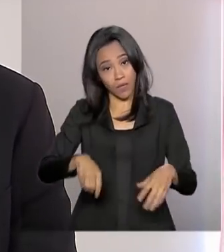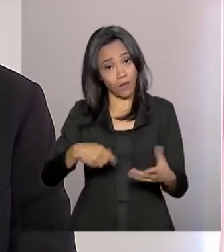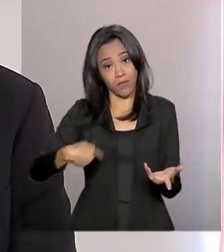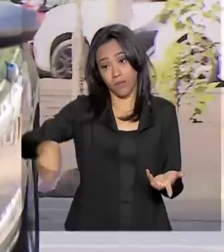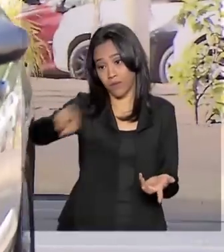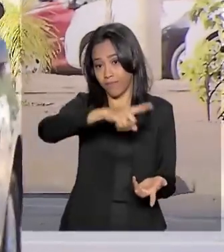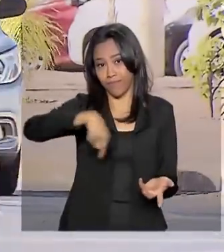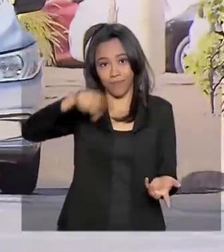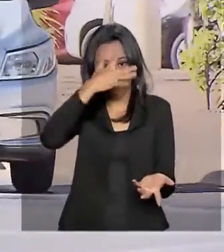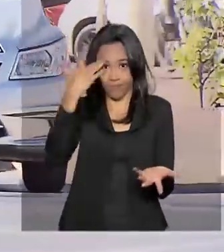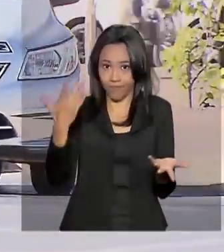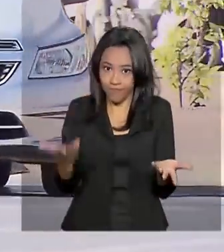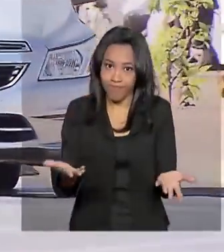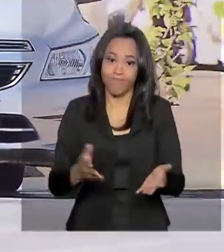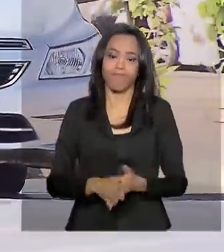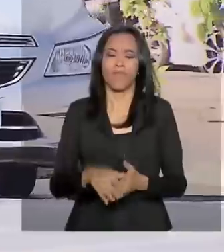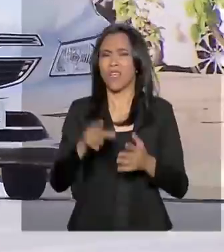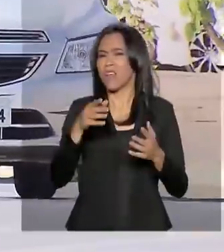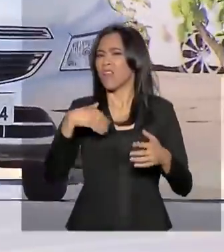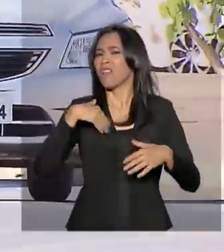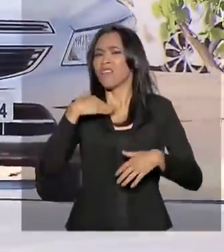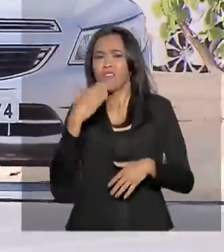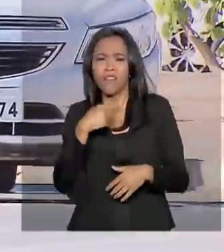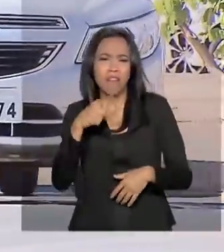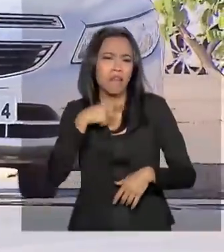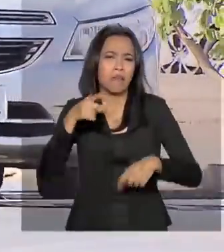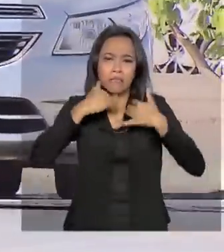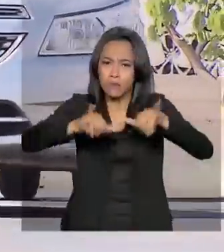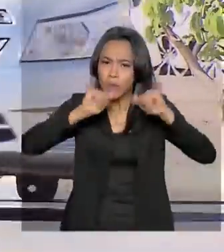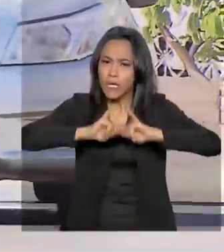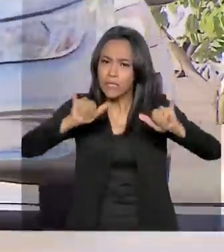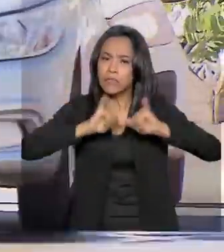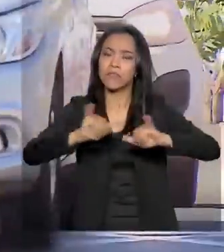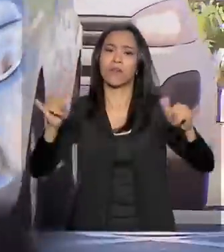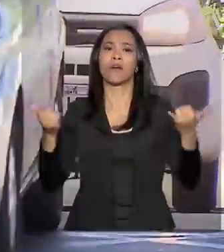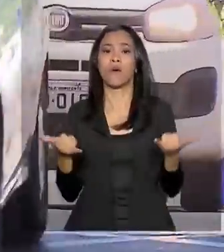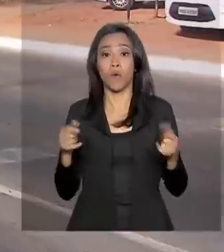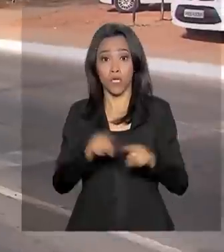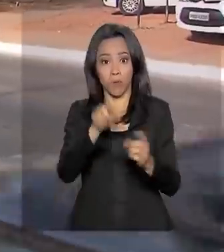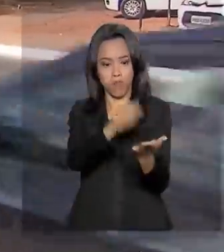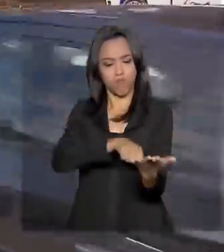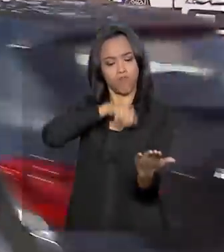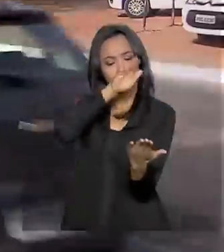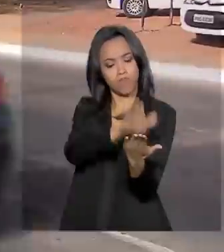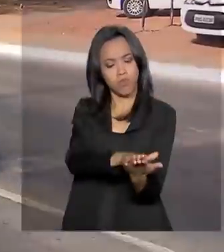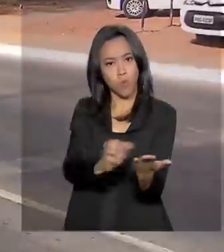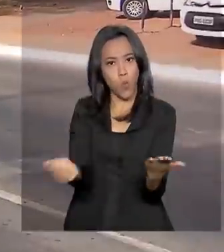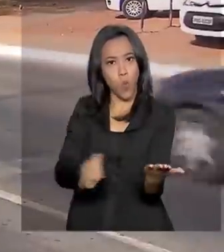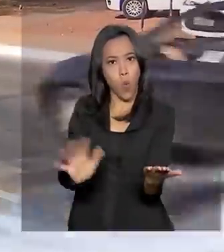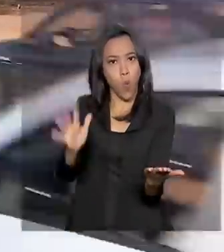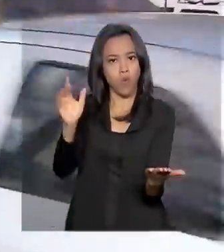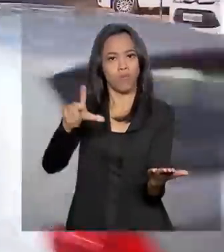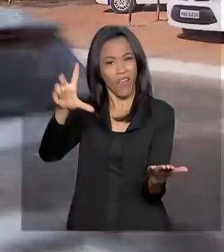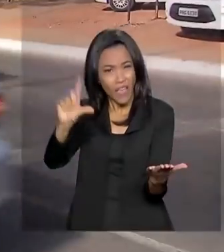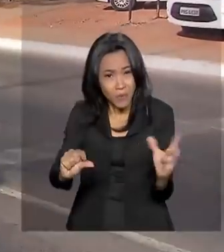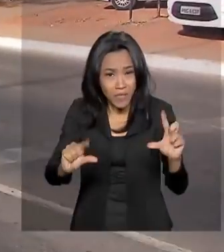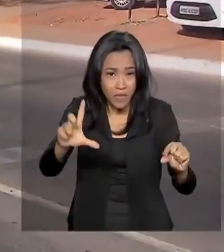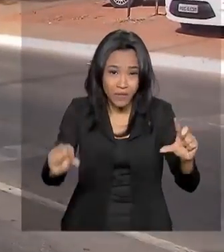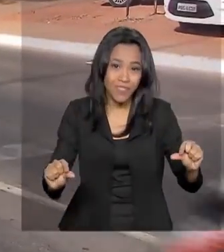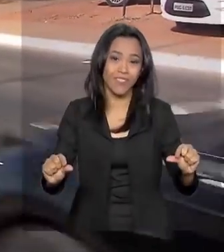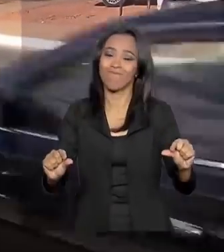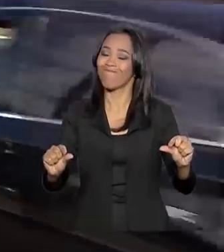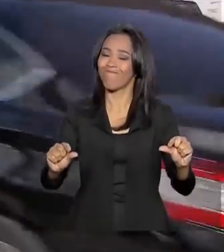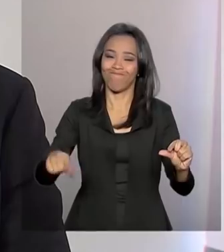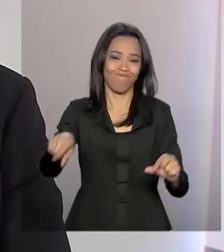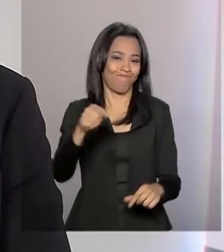a população. Nem as campanhas de conscientização ou o alto valor das multas têm conseguido reduzir a prática